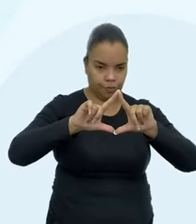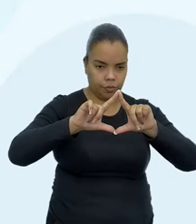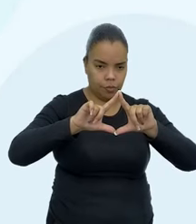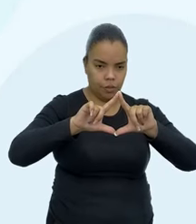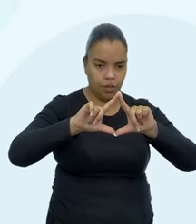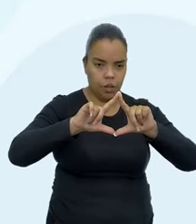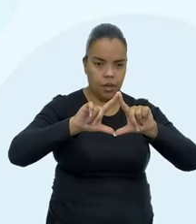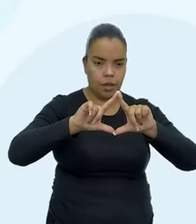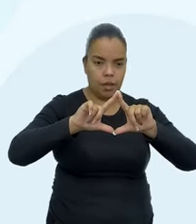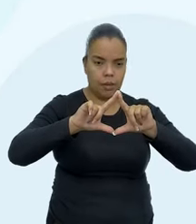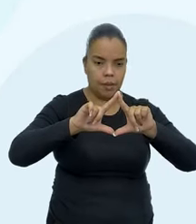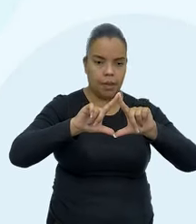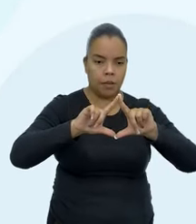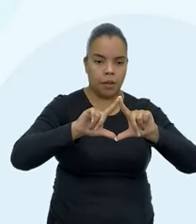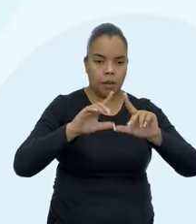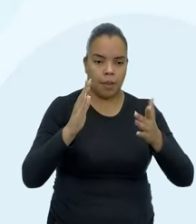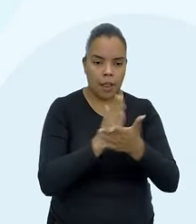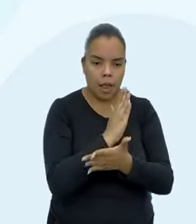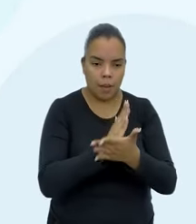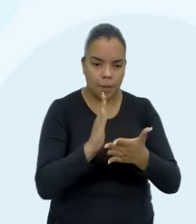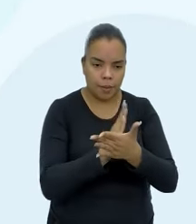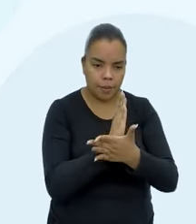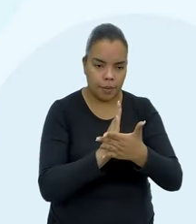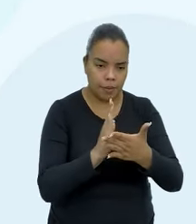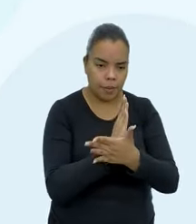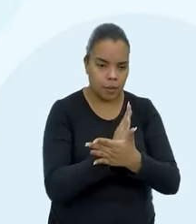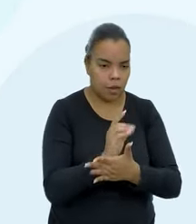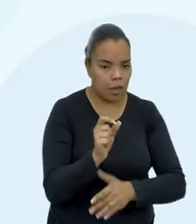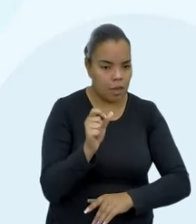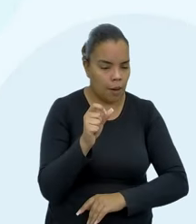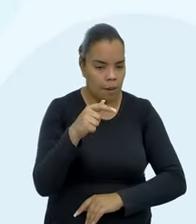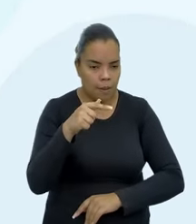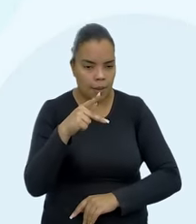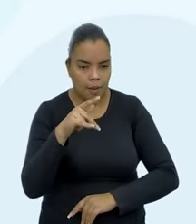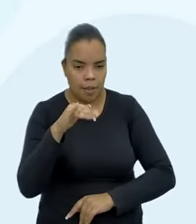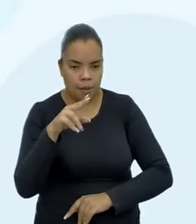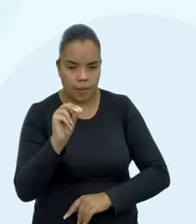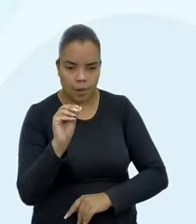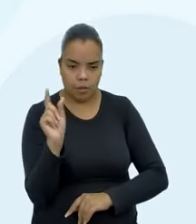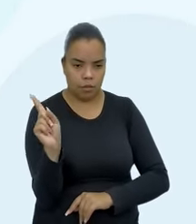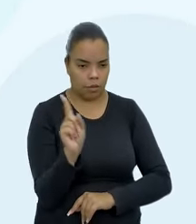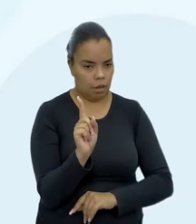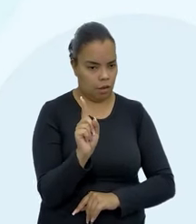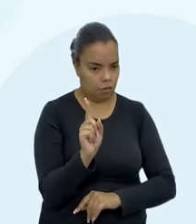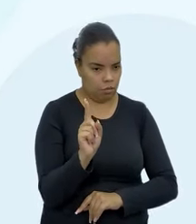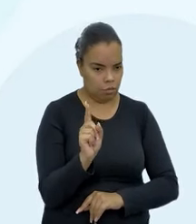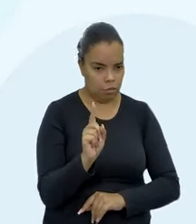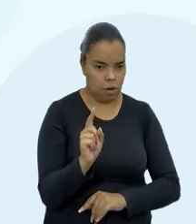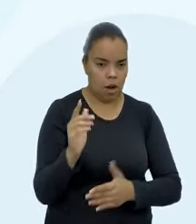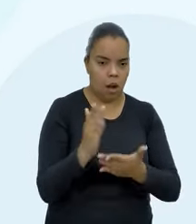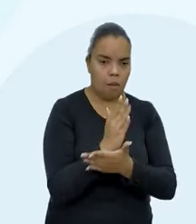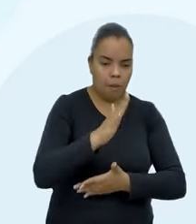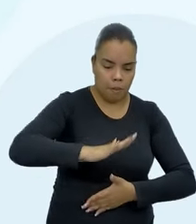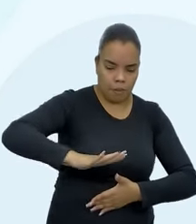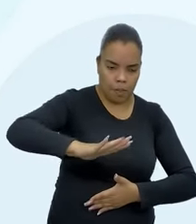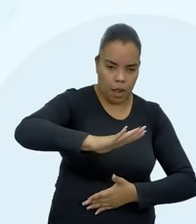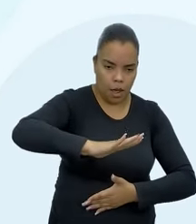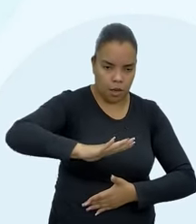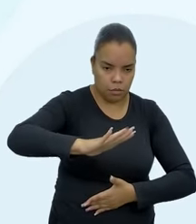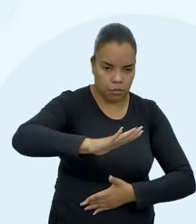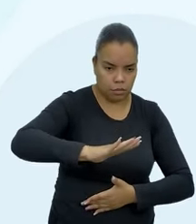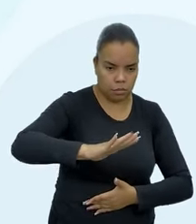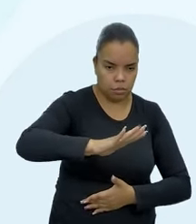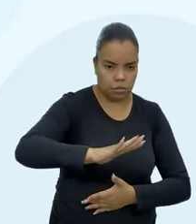é calculada pelos intervalos e não pelos pinos engano viu já posso calcular pela área pelos